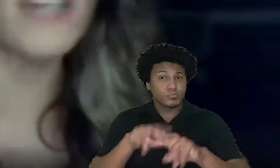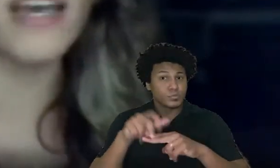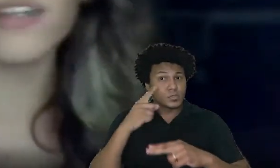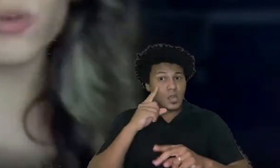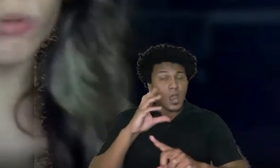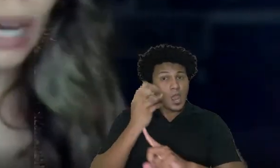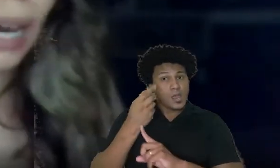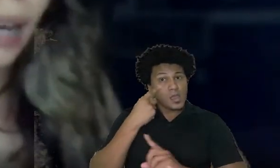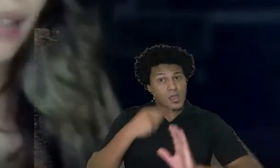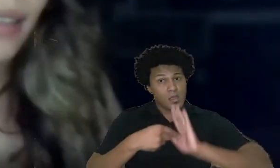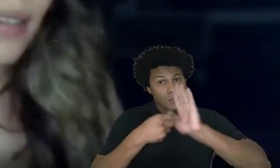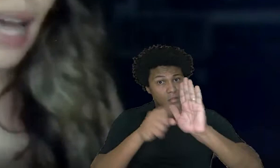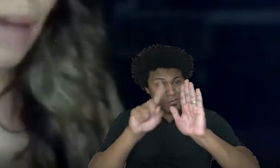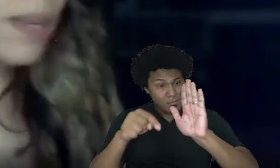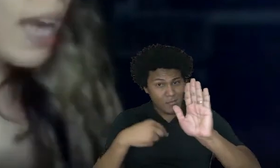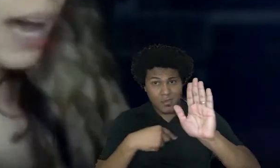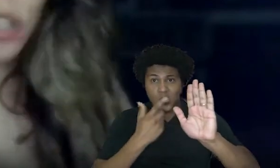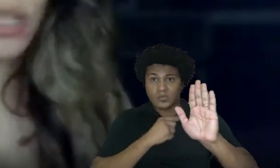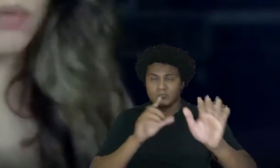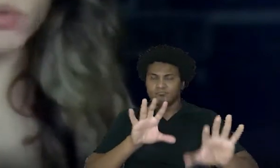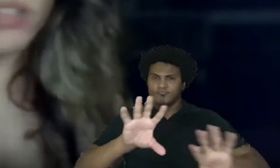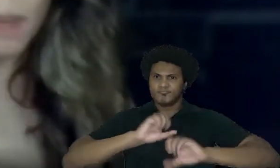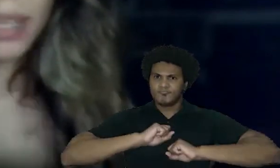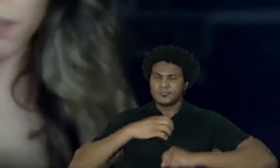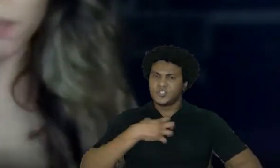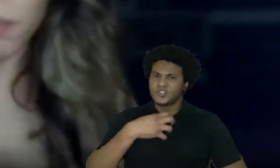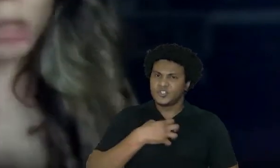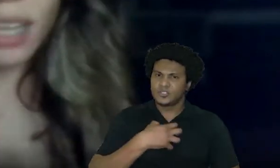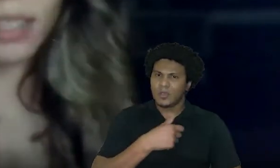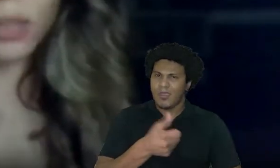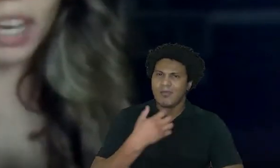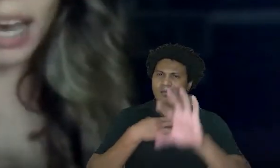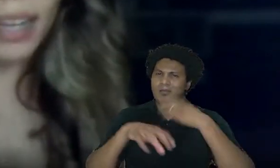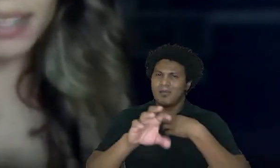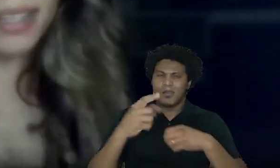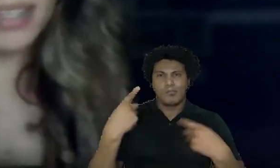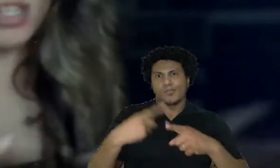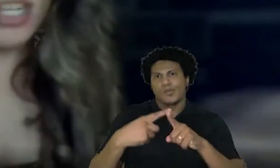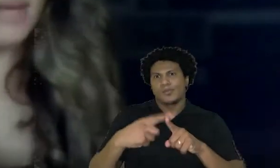que não consegue escutar, sabe? E a arte tem muito isso também. Se as pessoas quiserem se